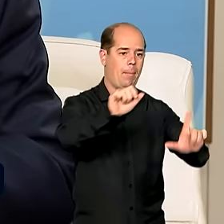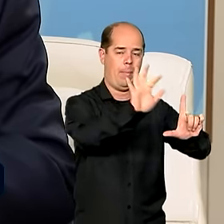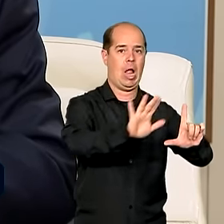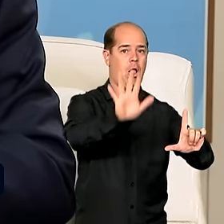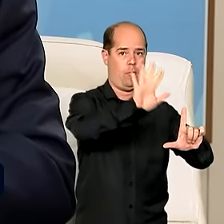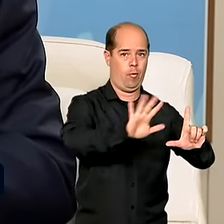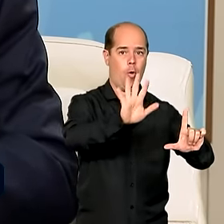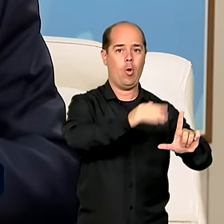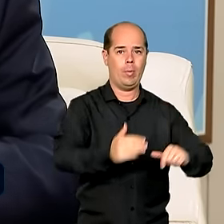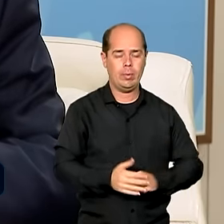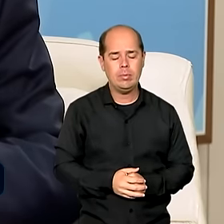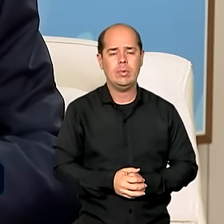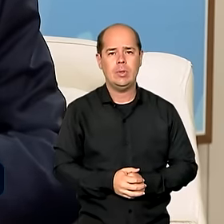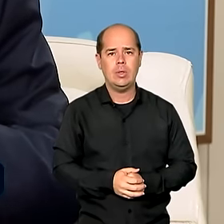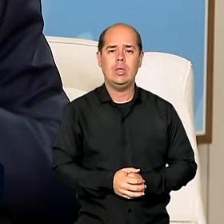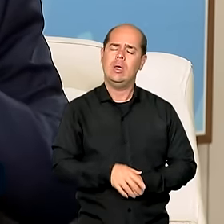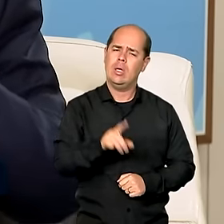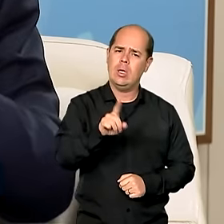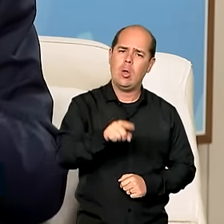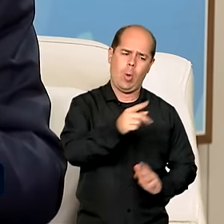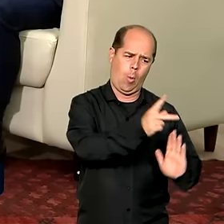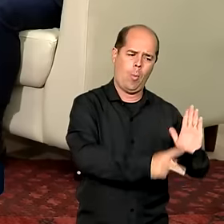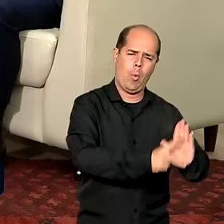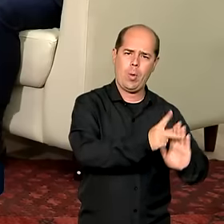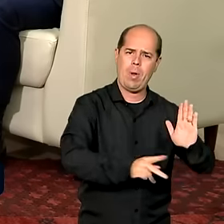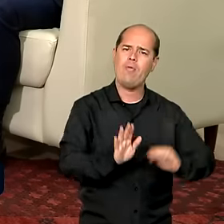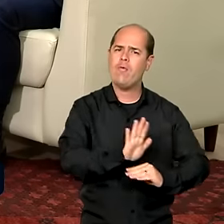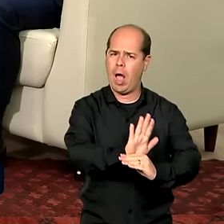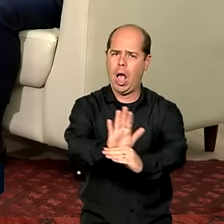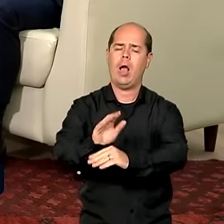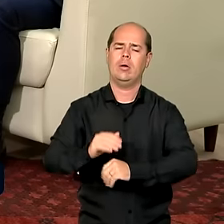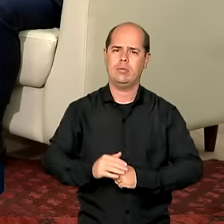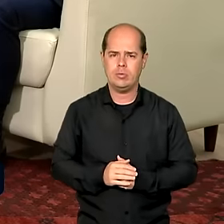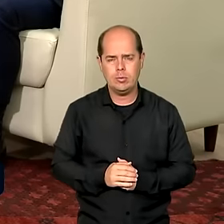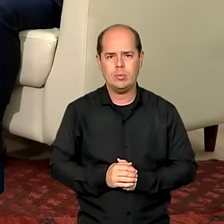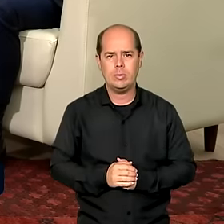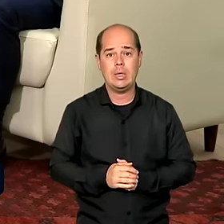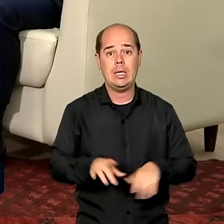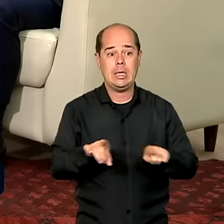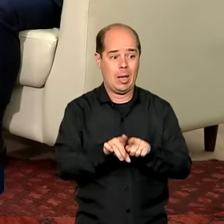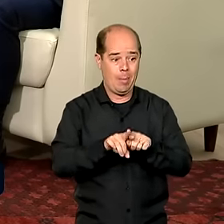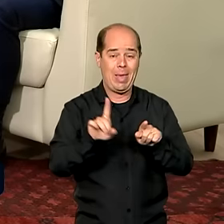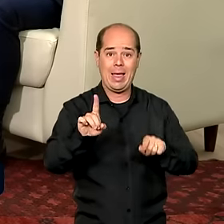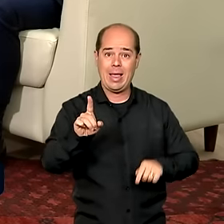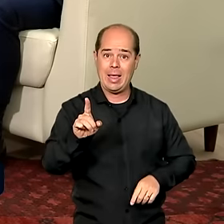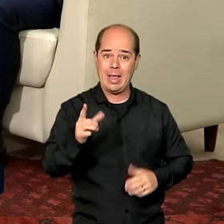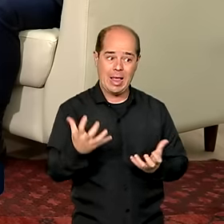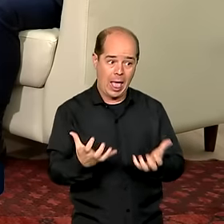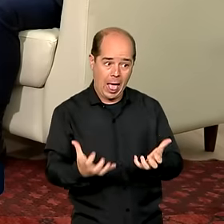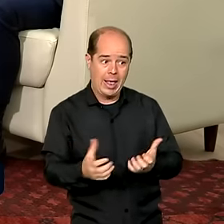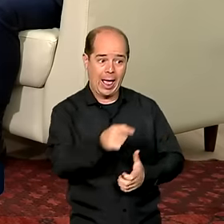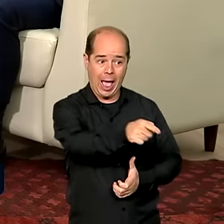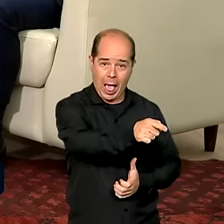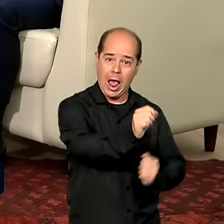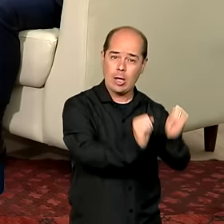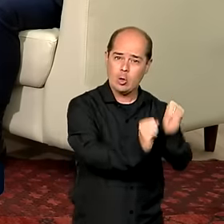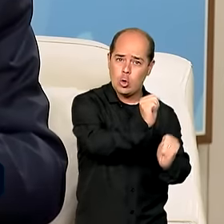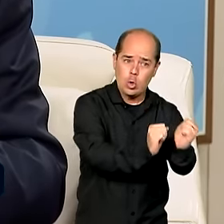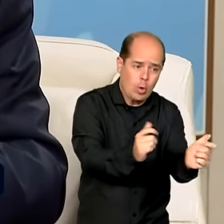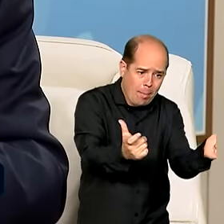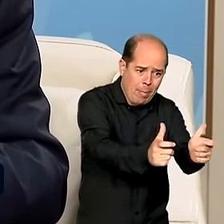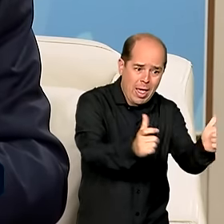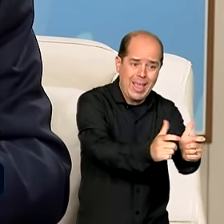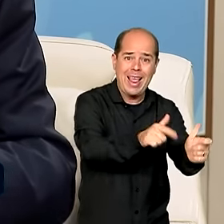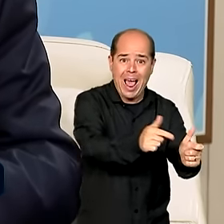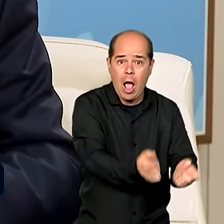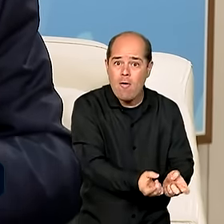fazer diferença e queremos aumentar a pequena indústria para exportar fazer a pequena indústria também